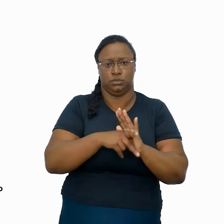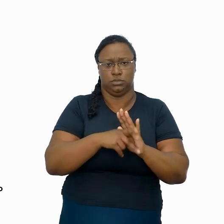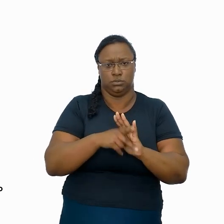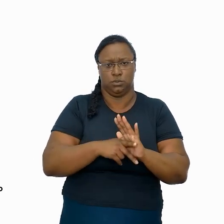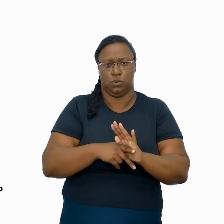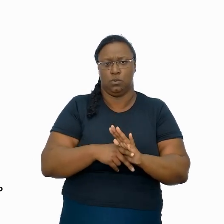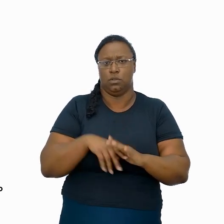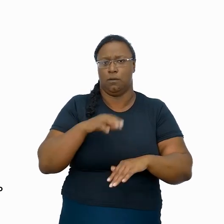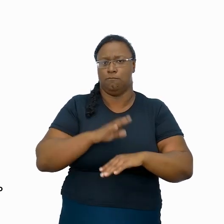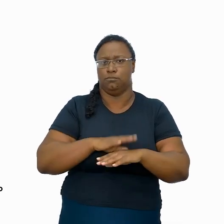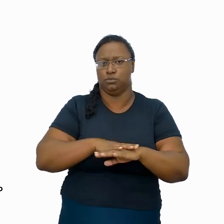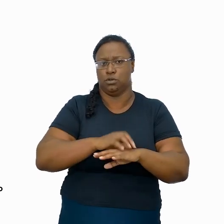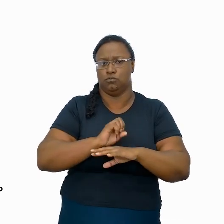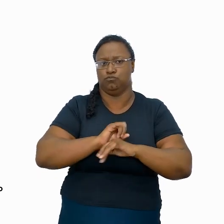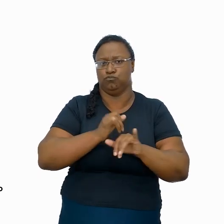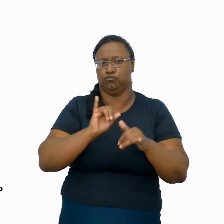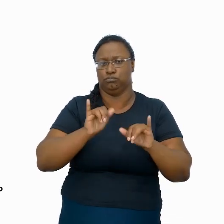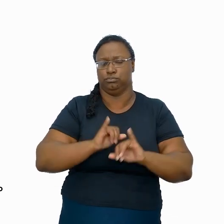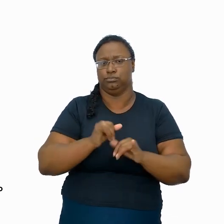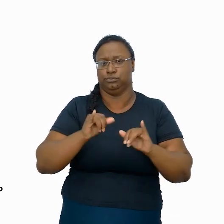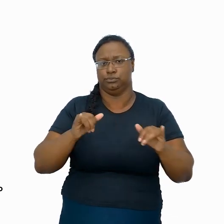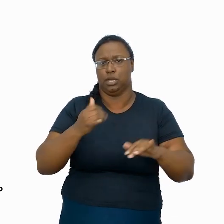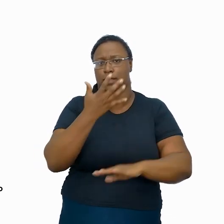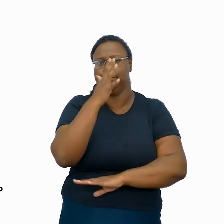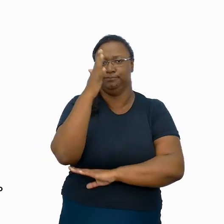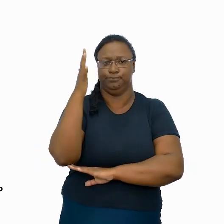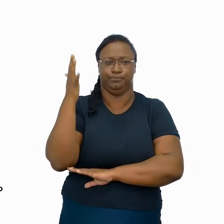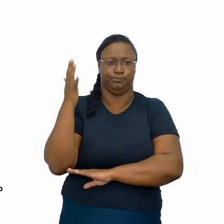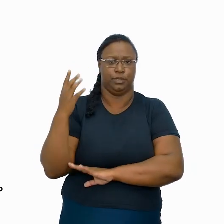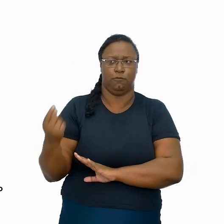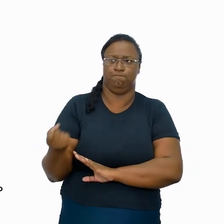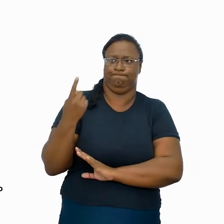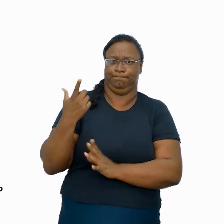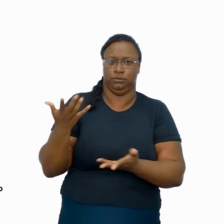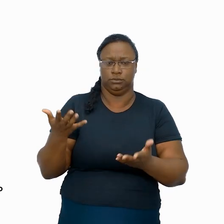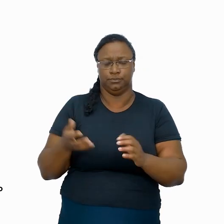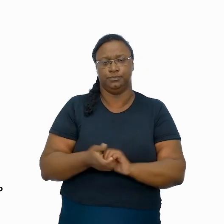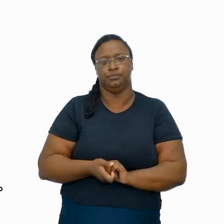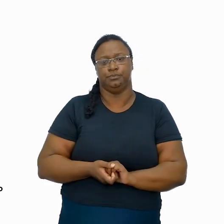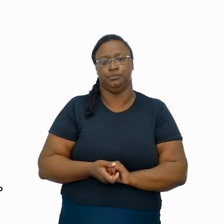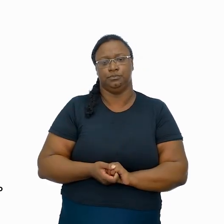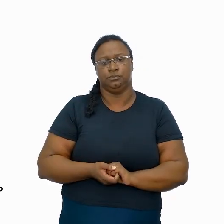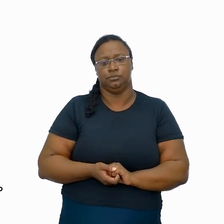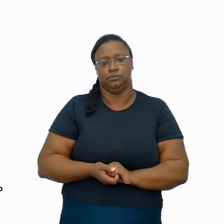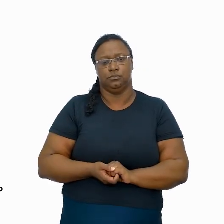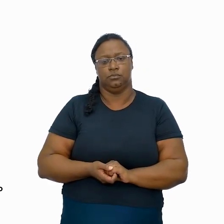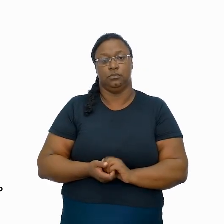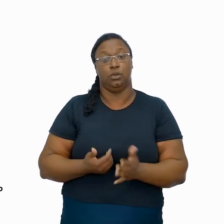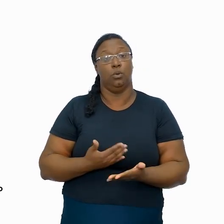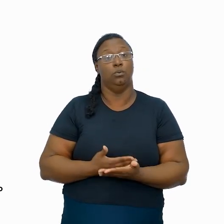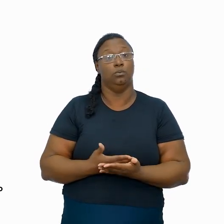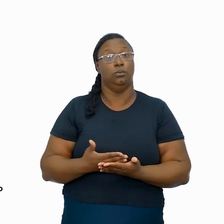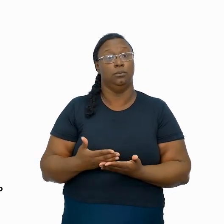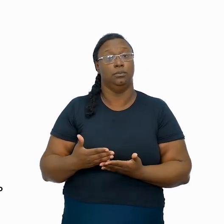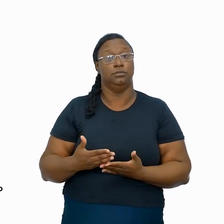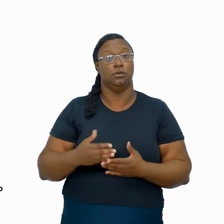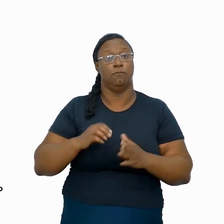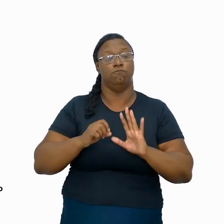de produção de energia e impacto socioambiental. O início dele é um